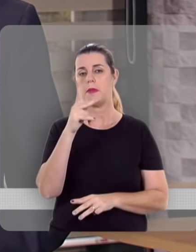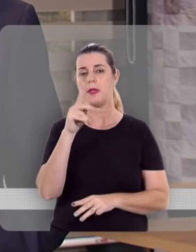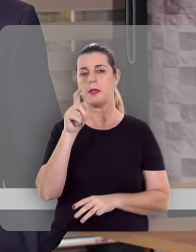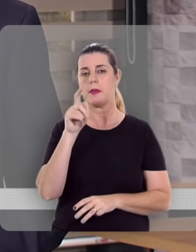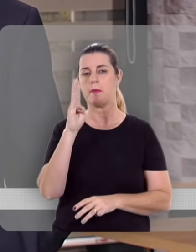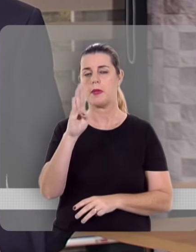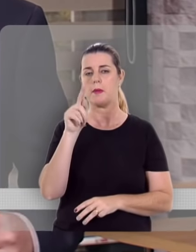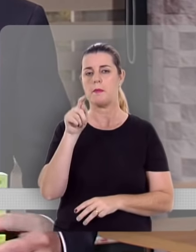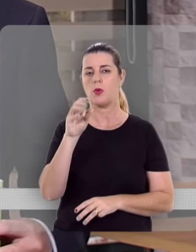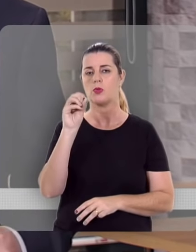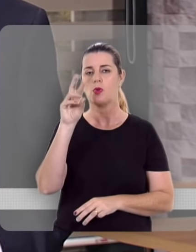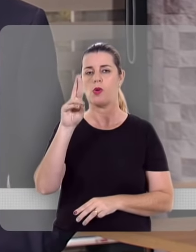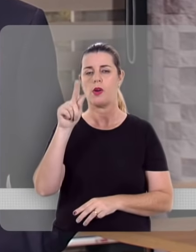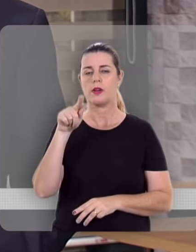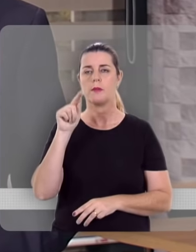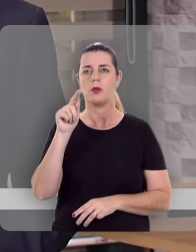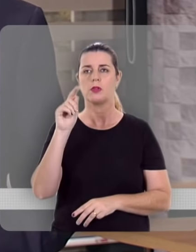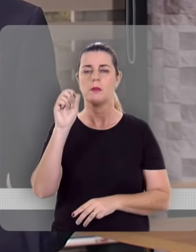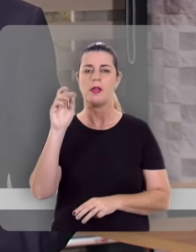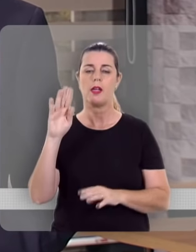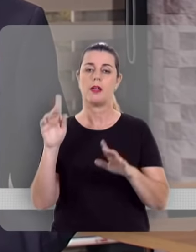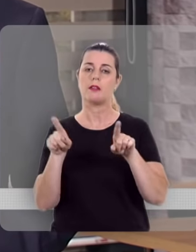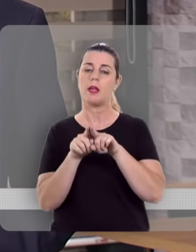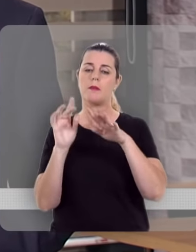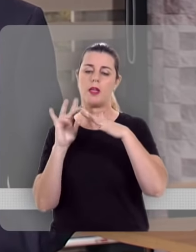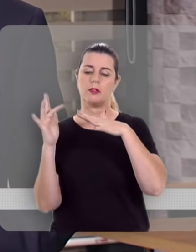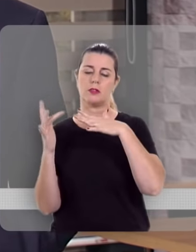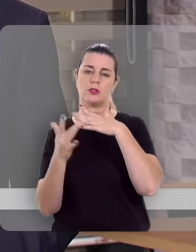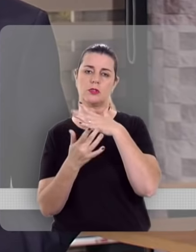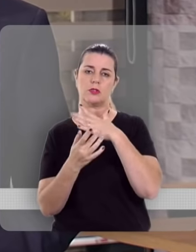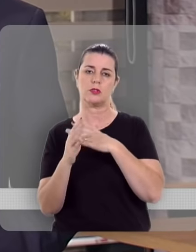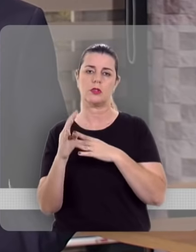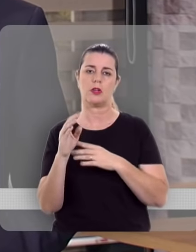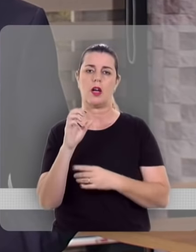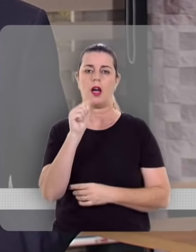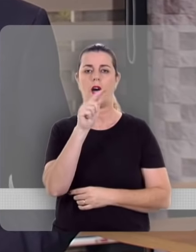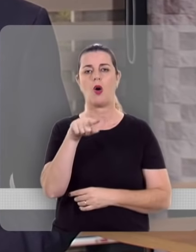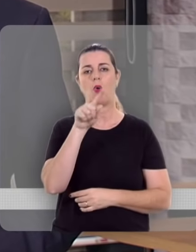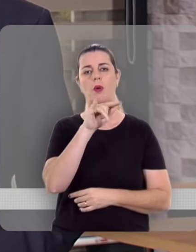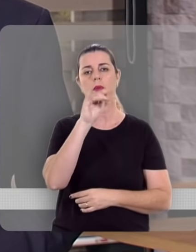ipb.org.br e também por meio das nossas mídias sociais no